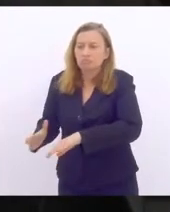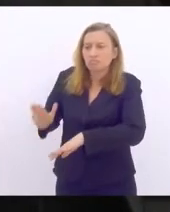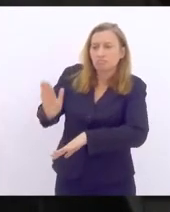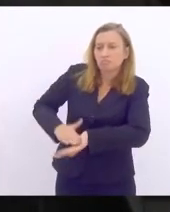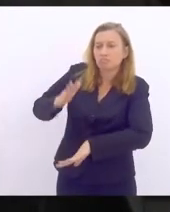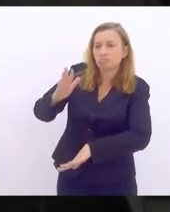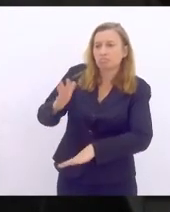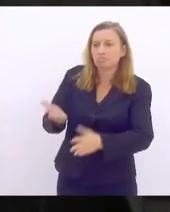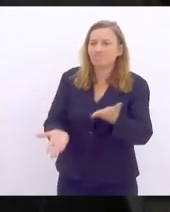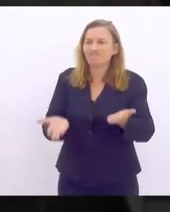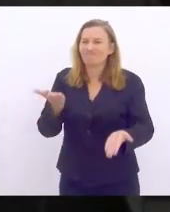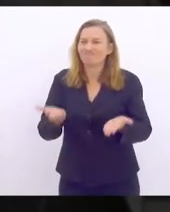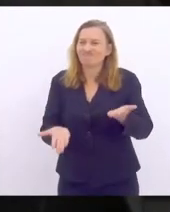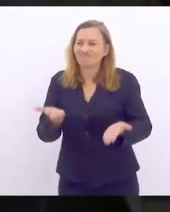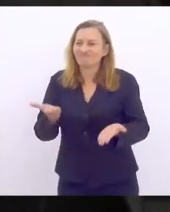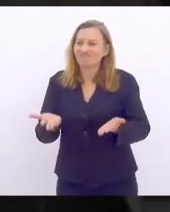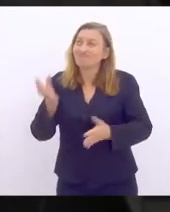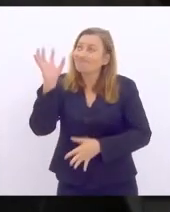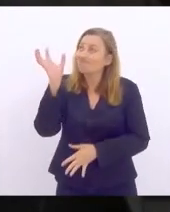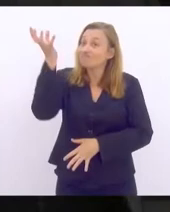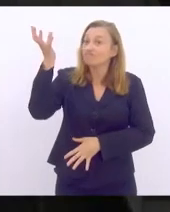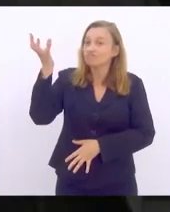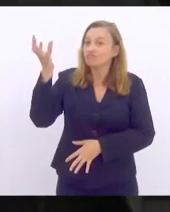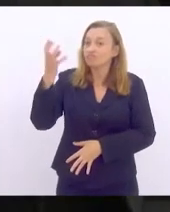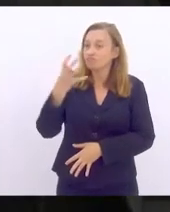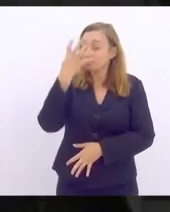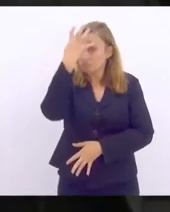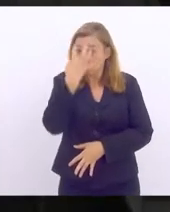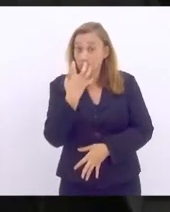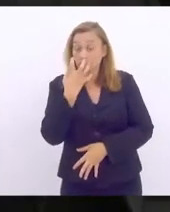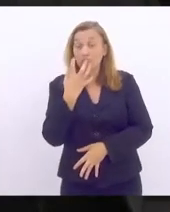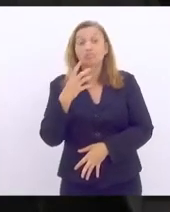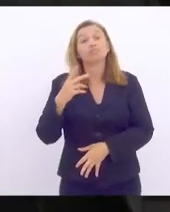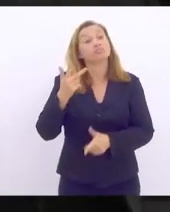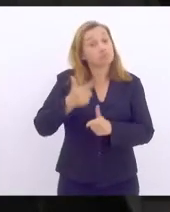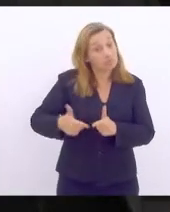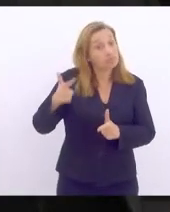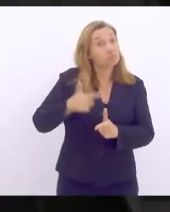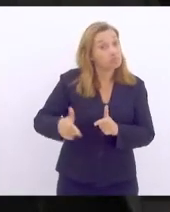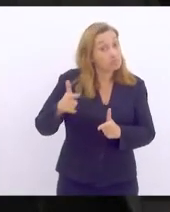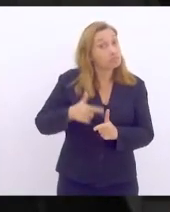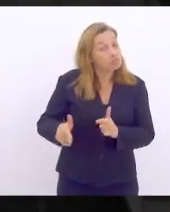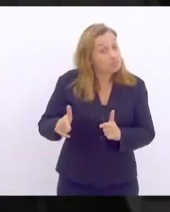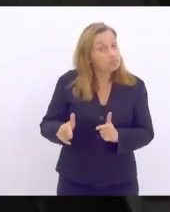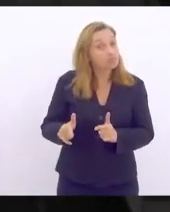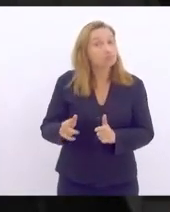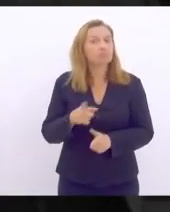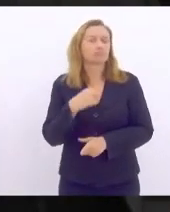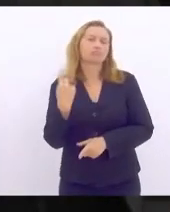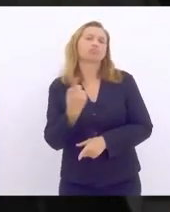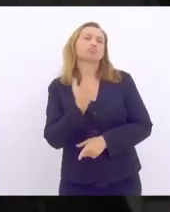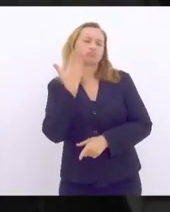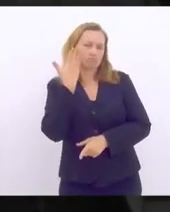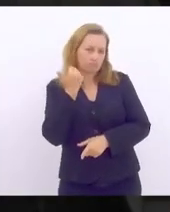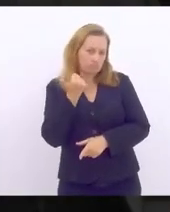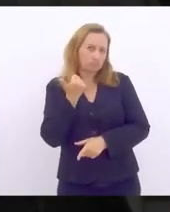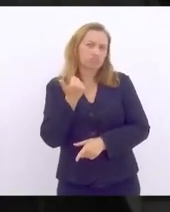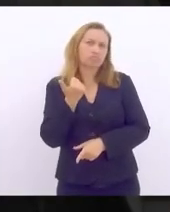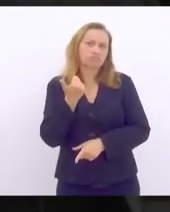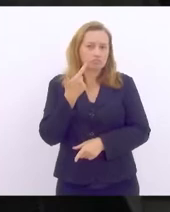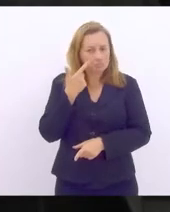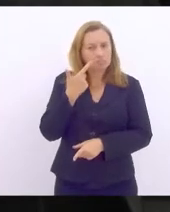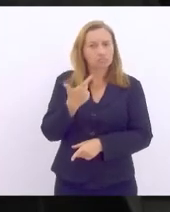desequilíbrio Ambiental de gravíssimas consequências dos quais a gente já sente